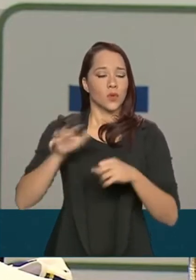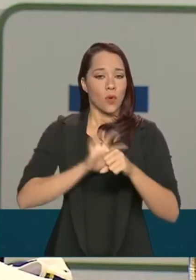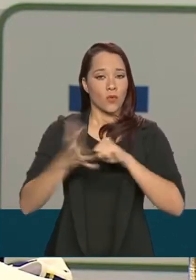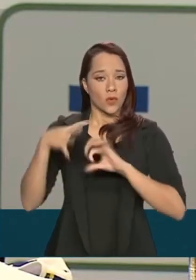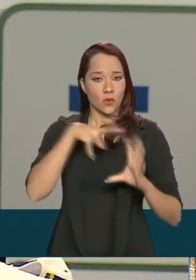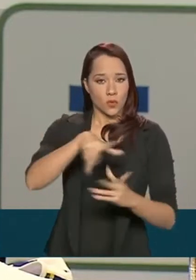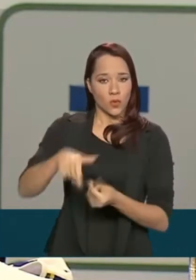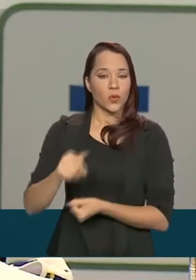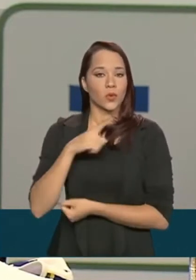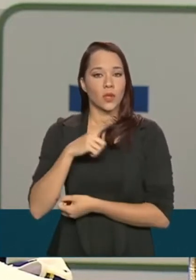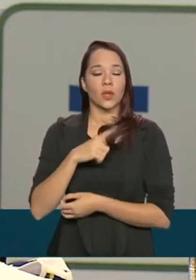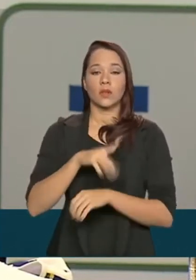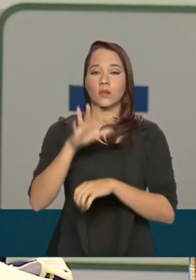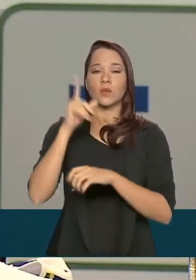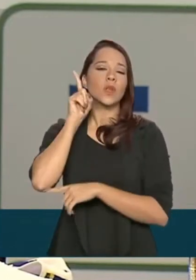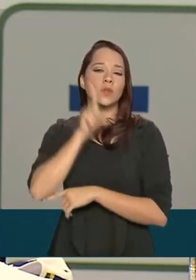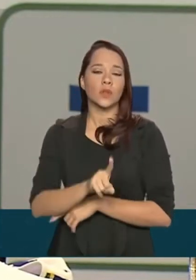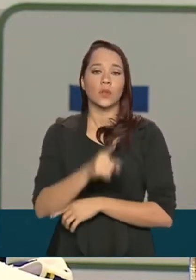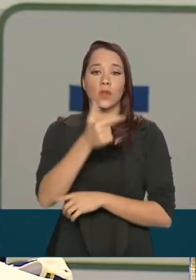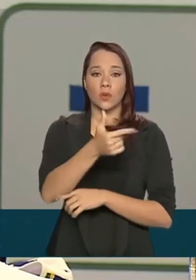nós temos os Estados Unidos com